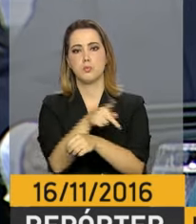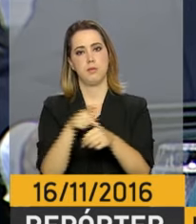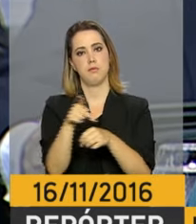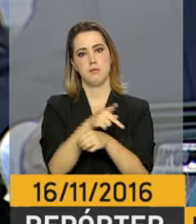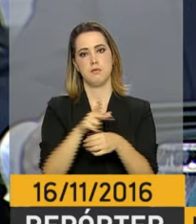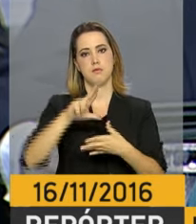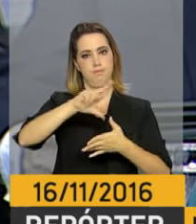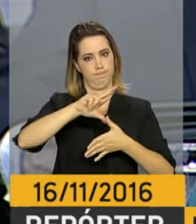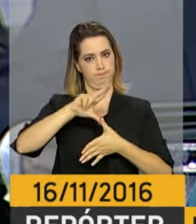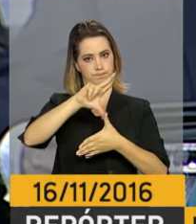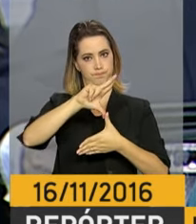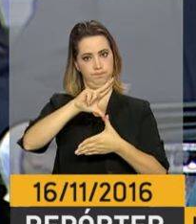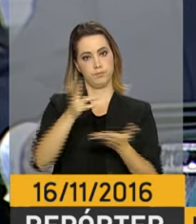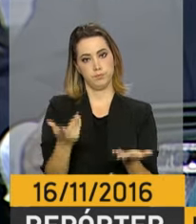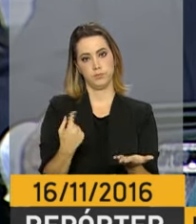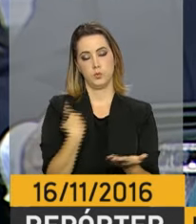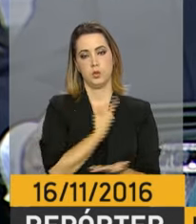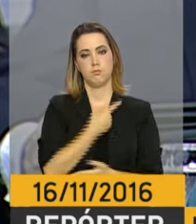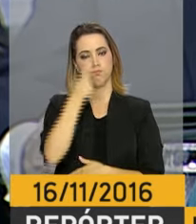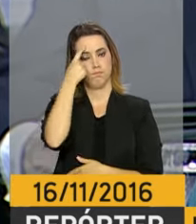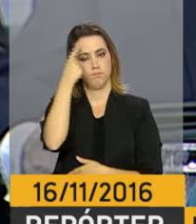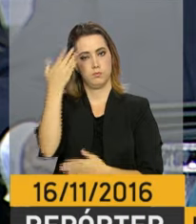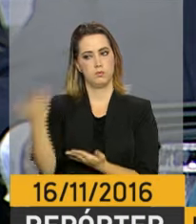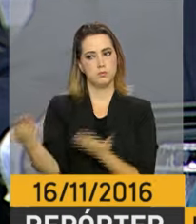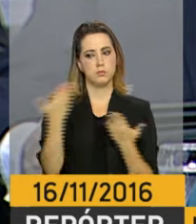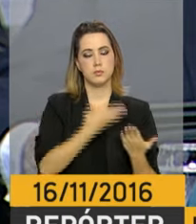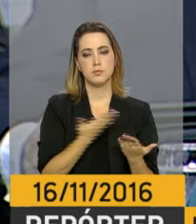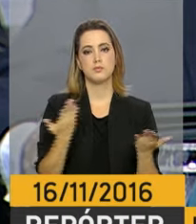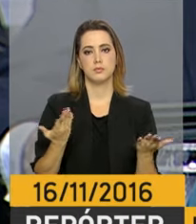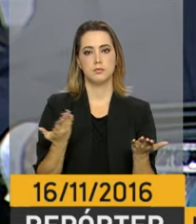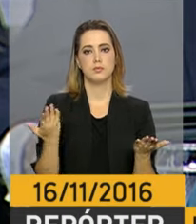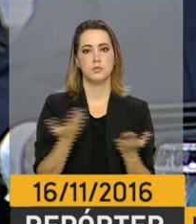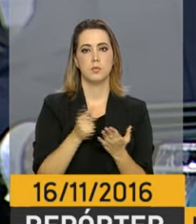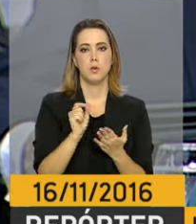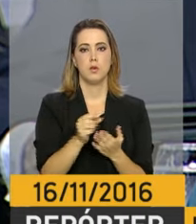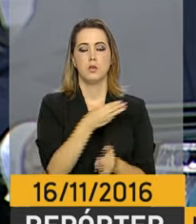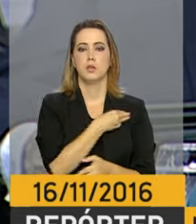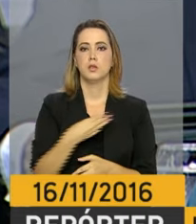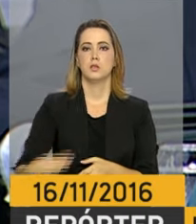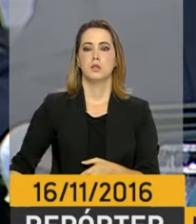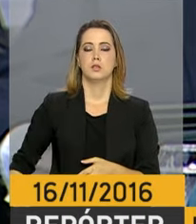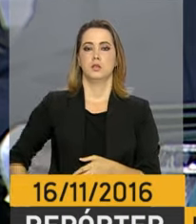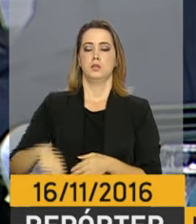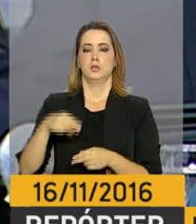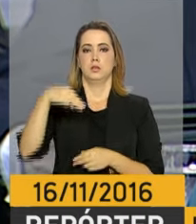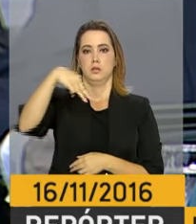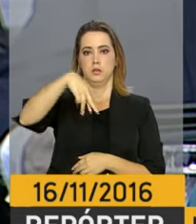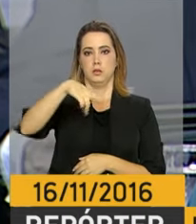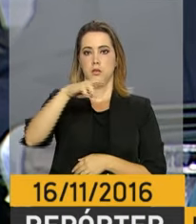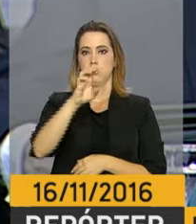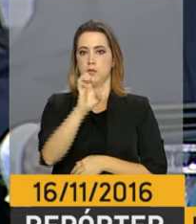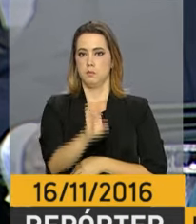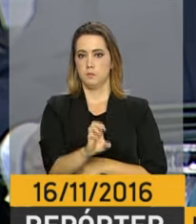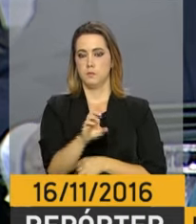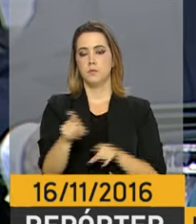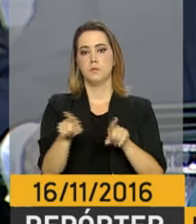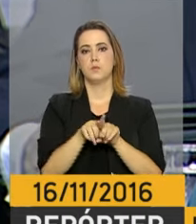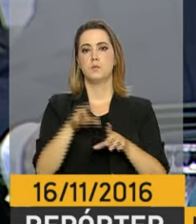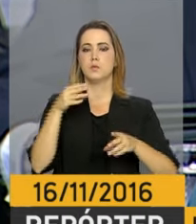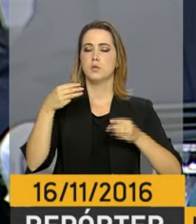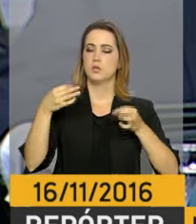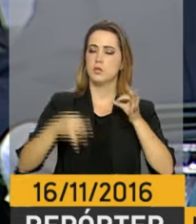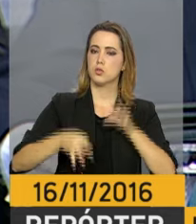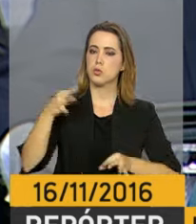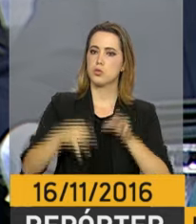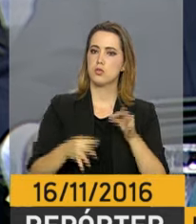senhores são as ideias que nos trazem aqui que trazem eh o ministro de relações exteriores o ministro da Justiça o ministro da